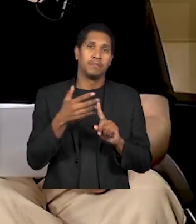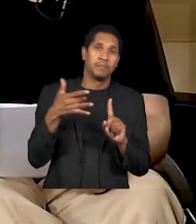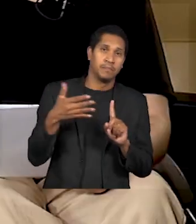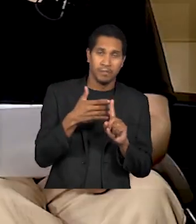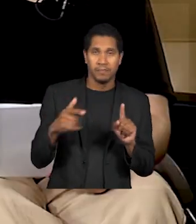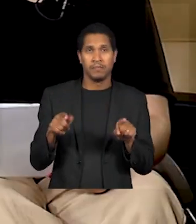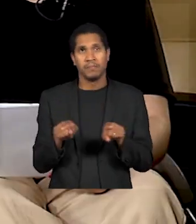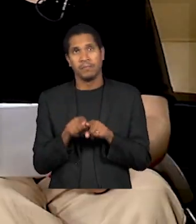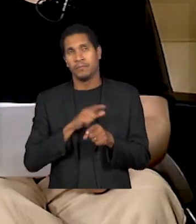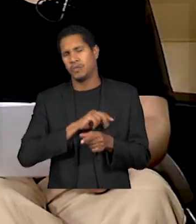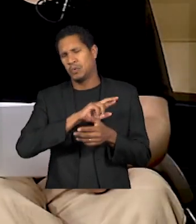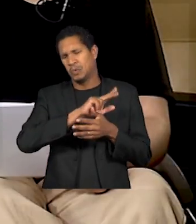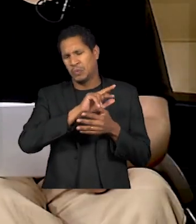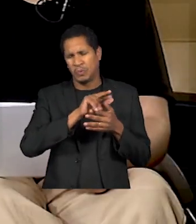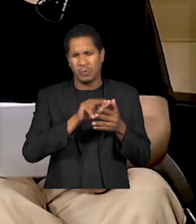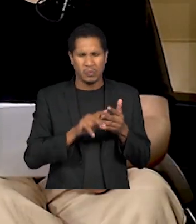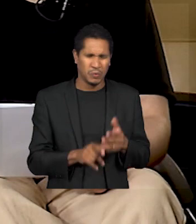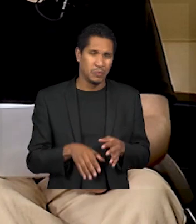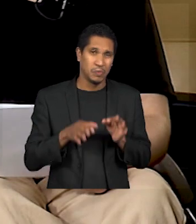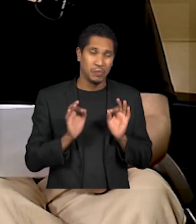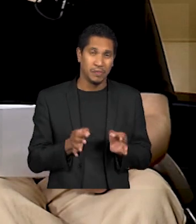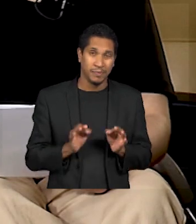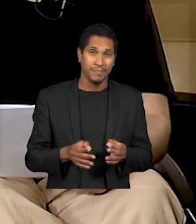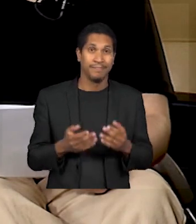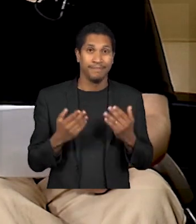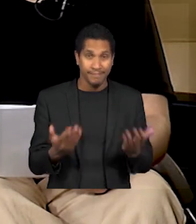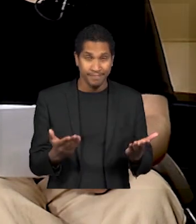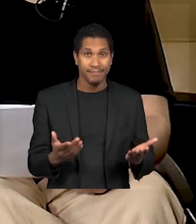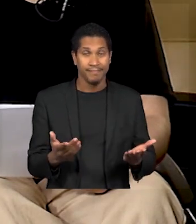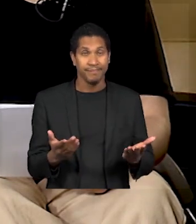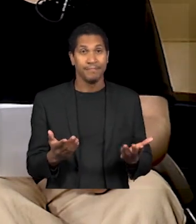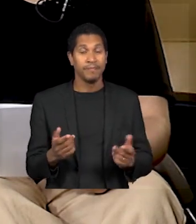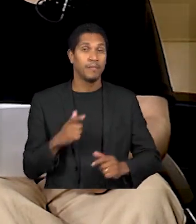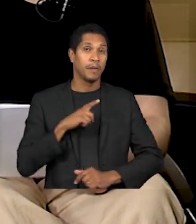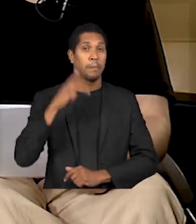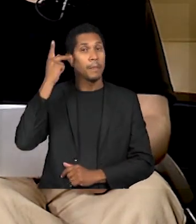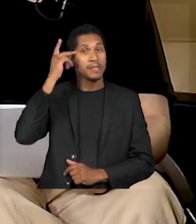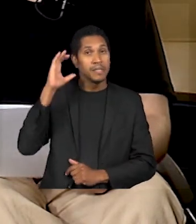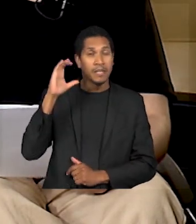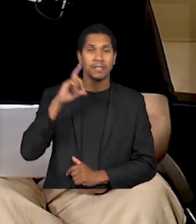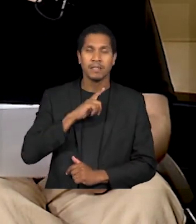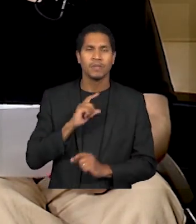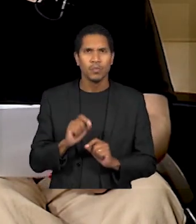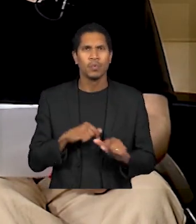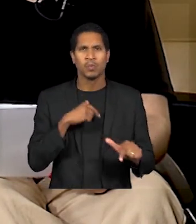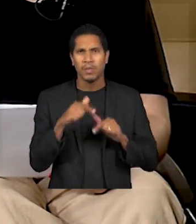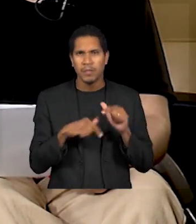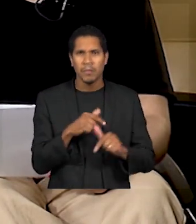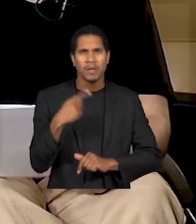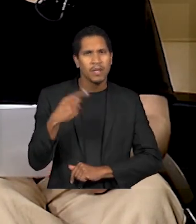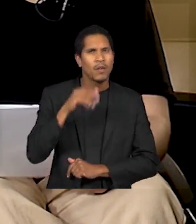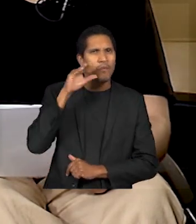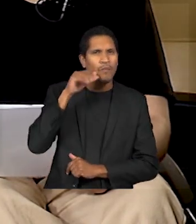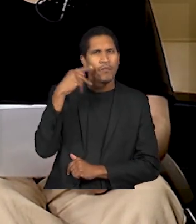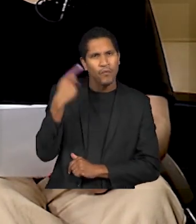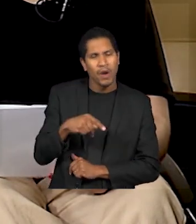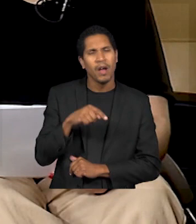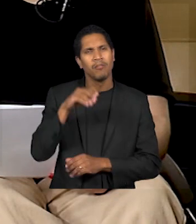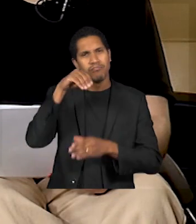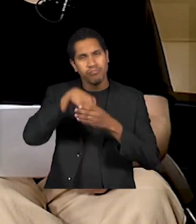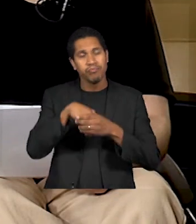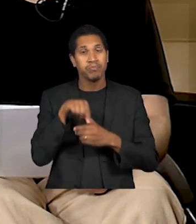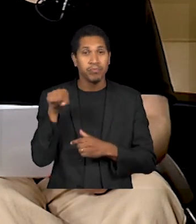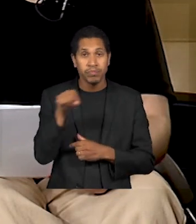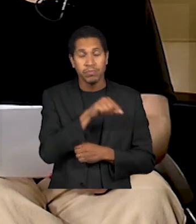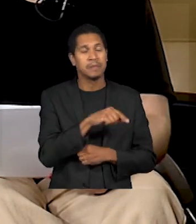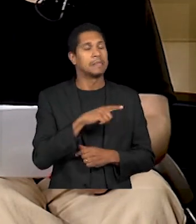de 1.400 catalogadas, e paralisia cerebral e vai por diante. Então, o trabalho dos funcionários lá, eles